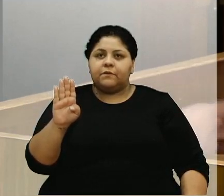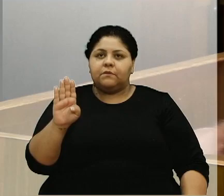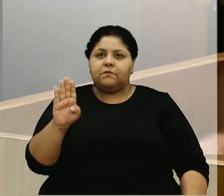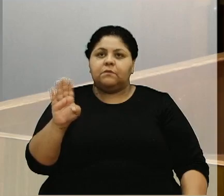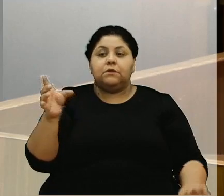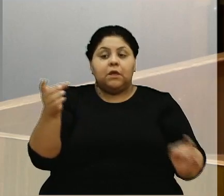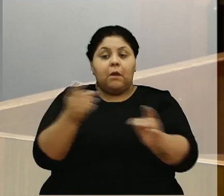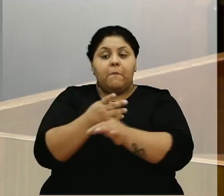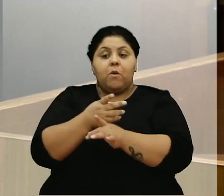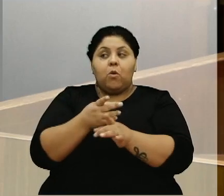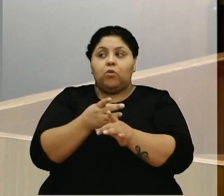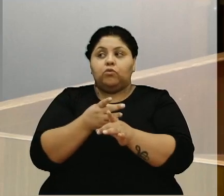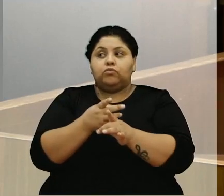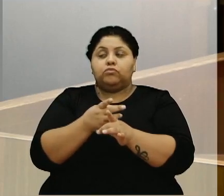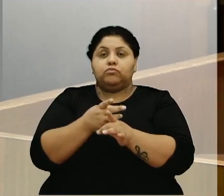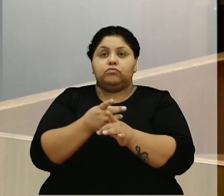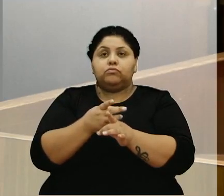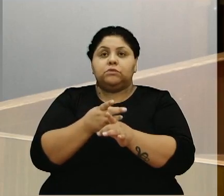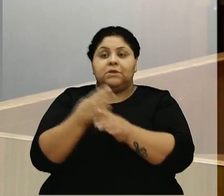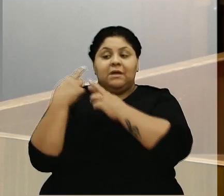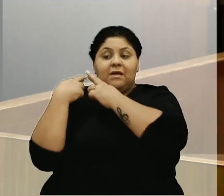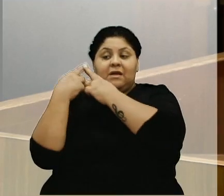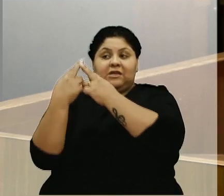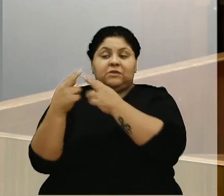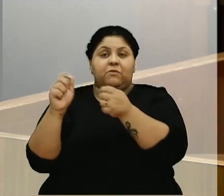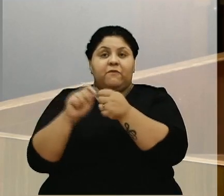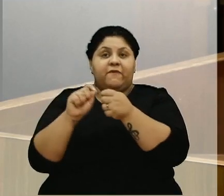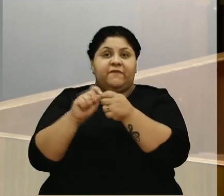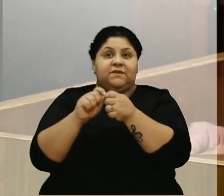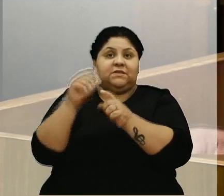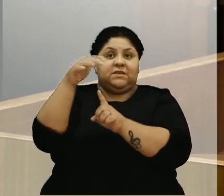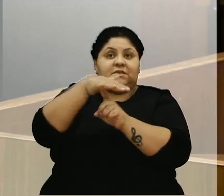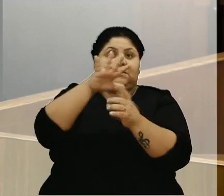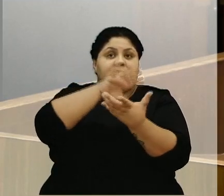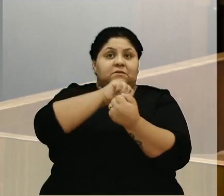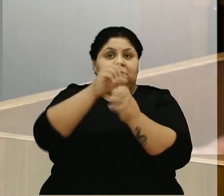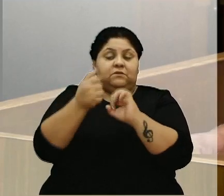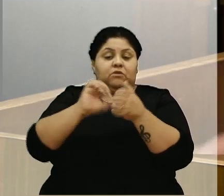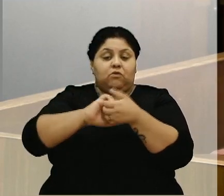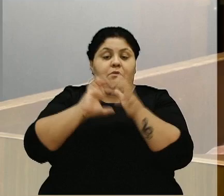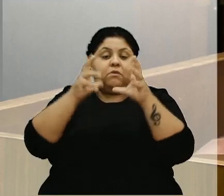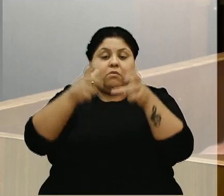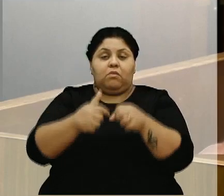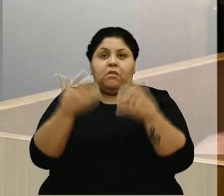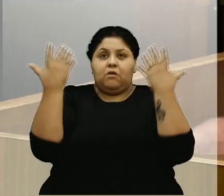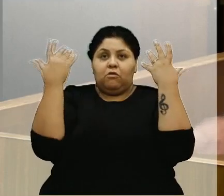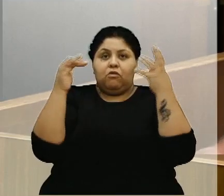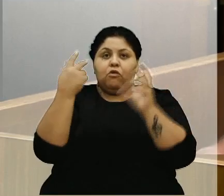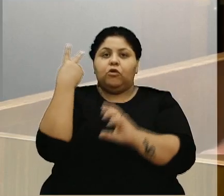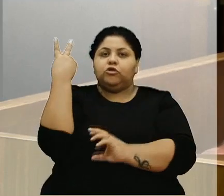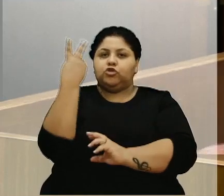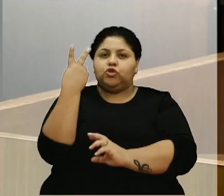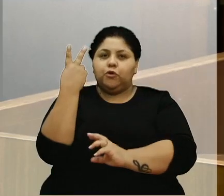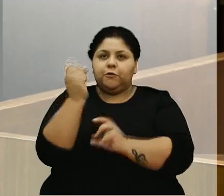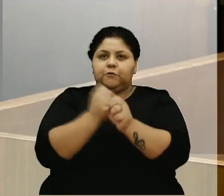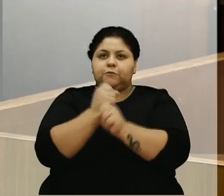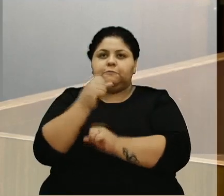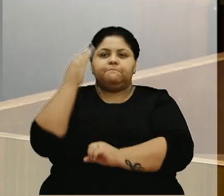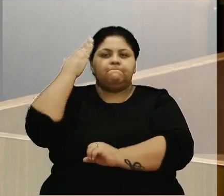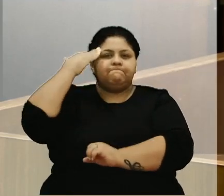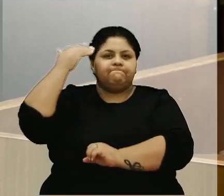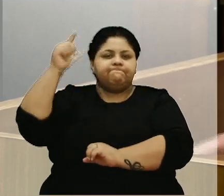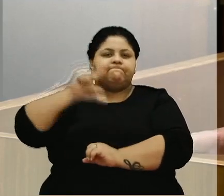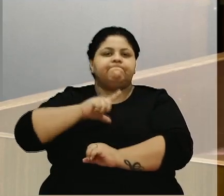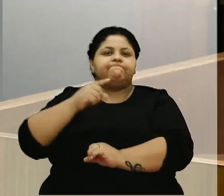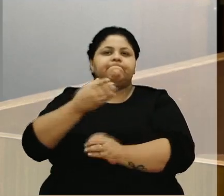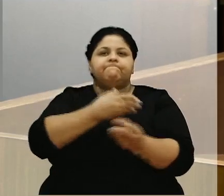fazer as feiras de artesanato. Cumprimento a todos vocês e parabéns. 2 anos de sucesso e tem muita coisa